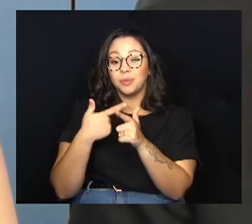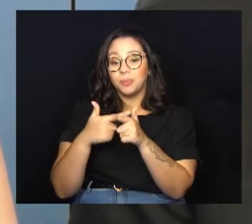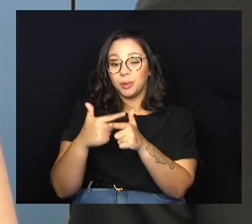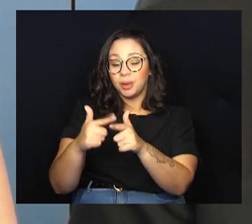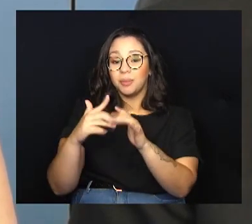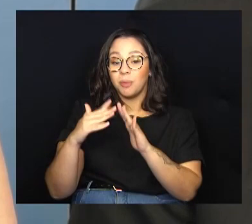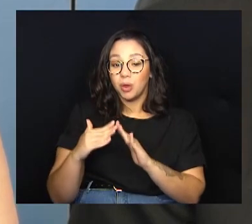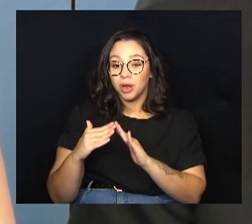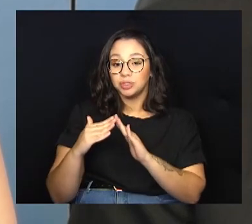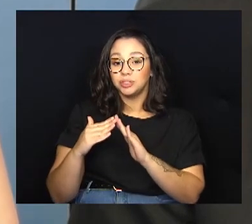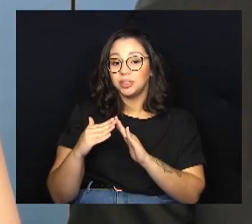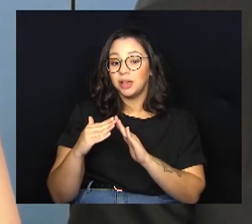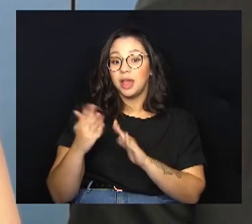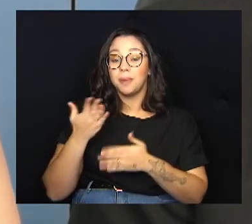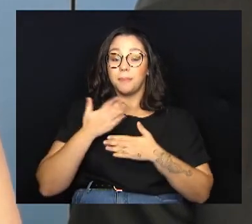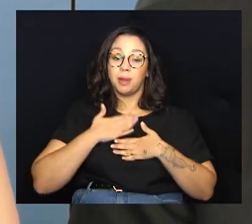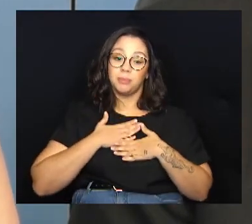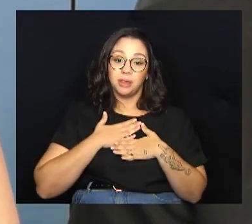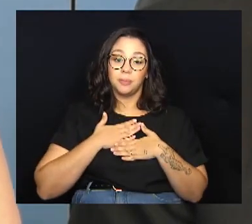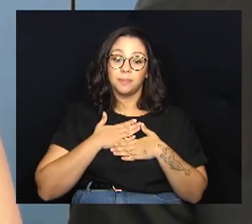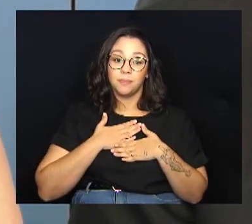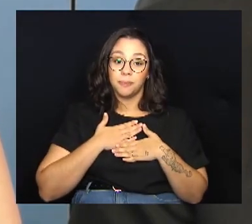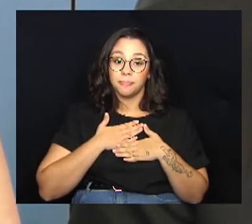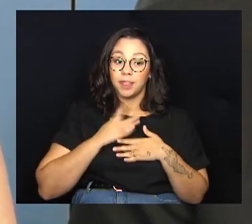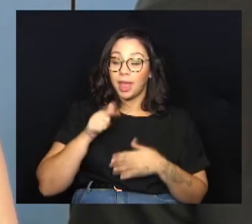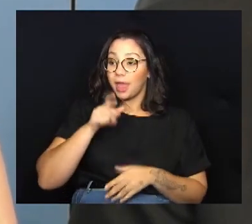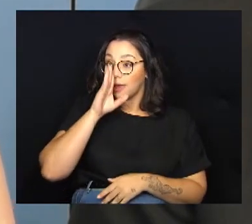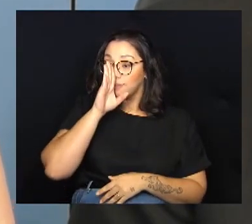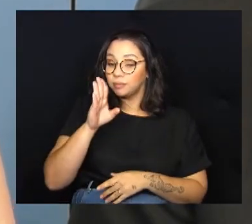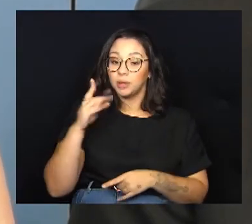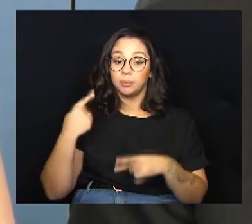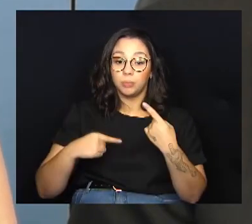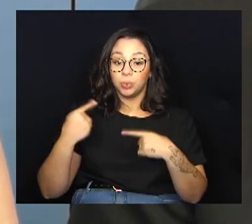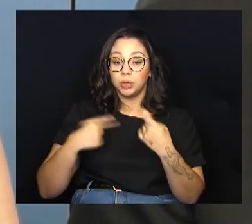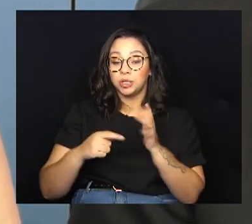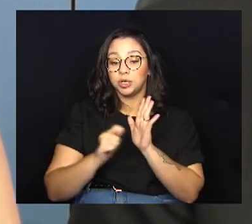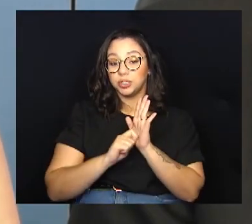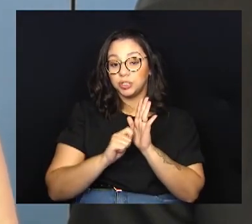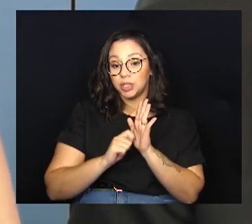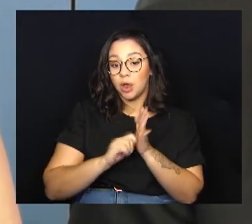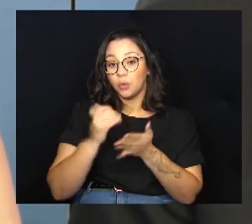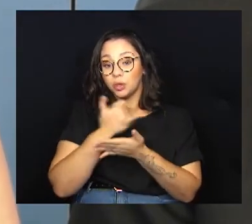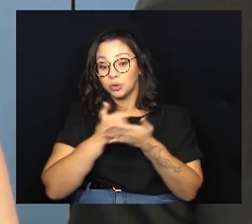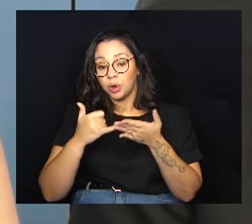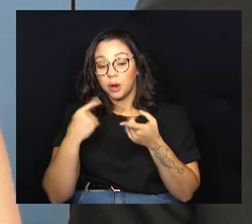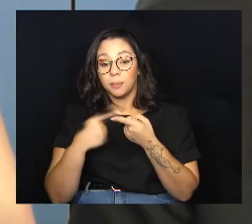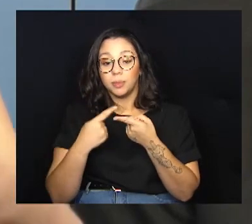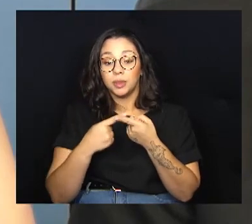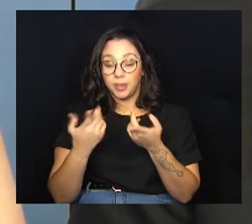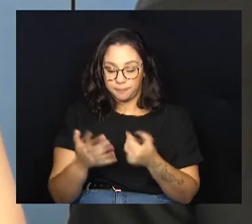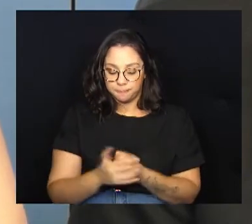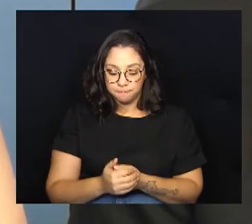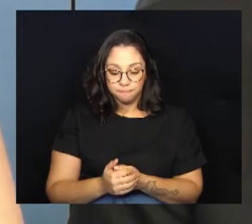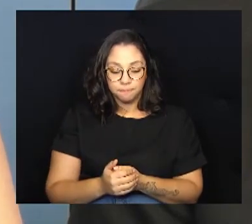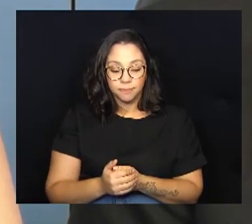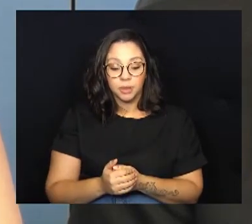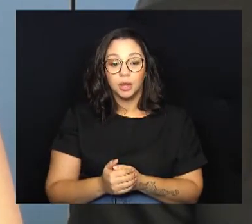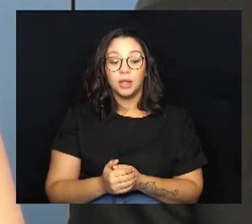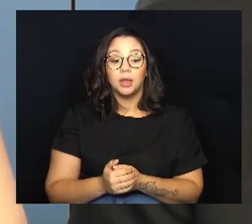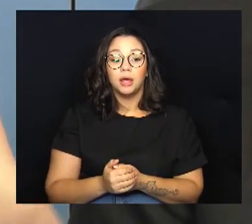precisamos pensar todos os eixos, a redução da demanda, a redução da oferta, a segurança pública, a